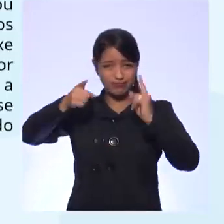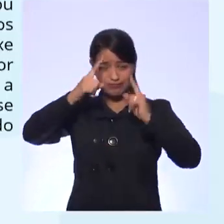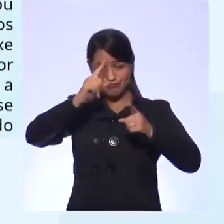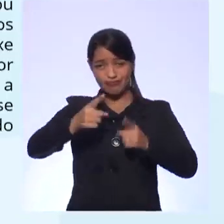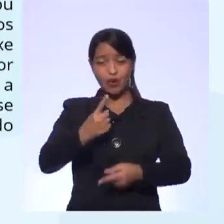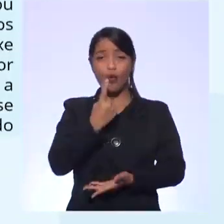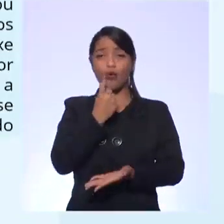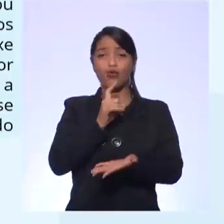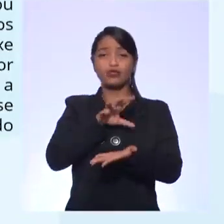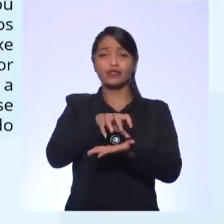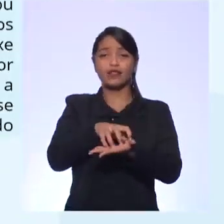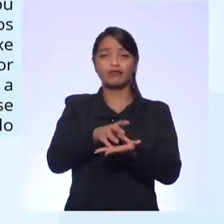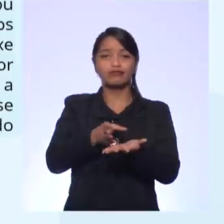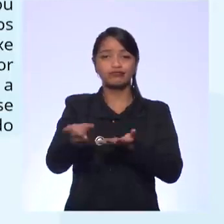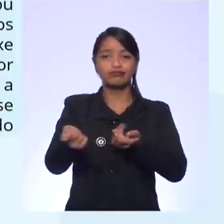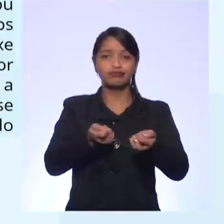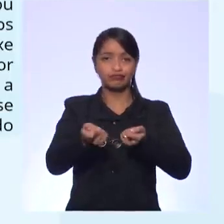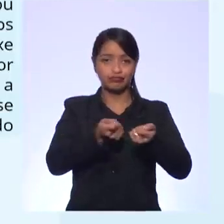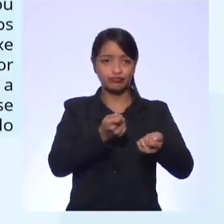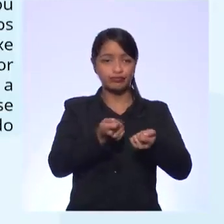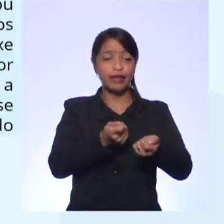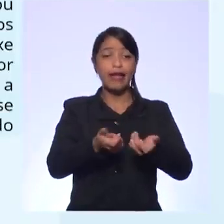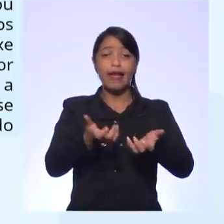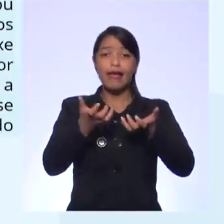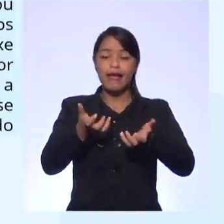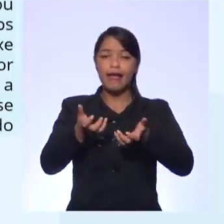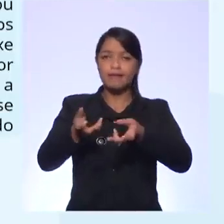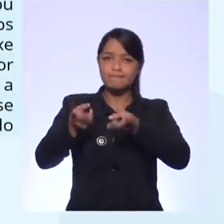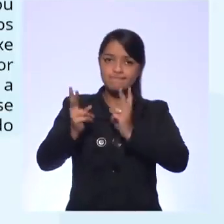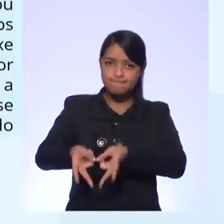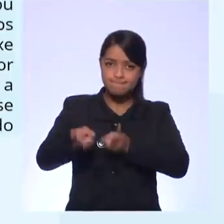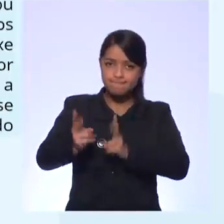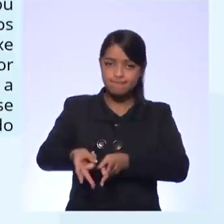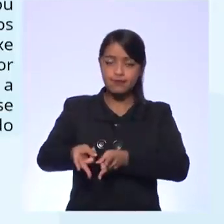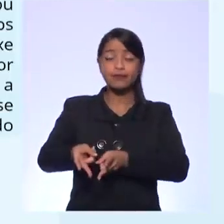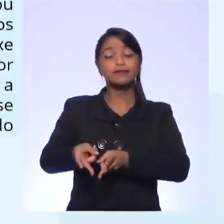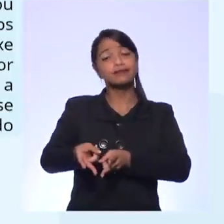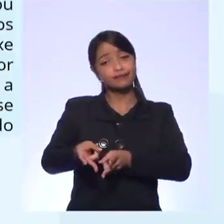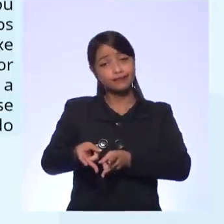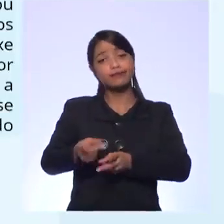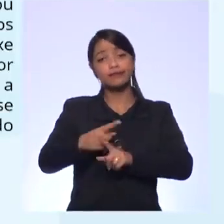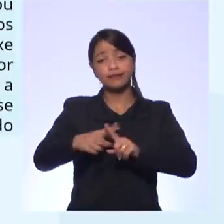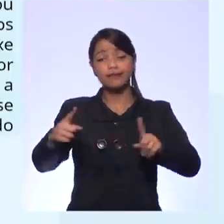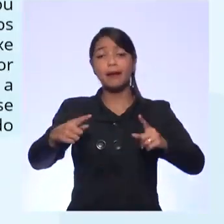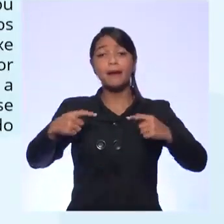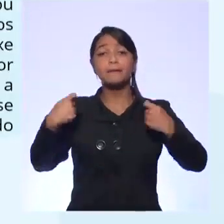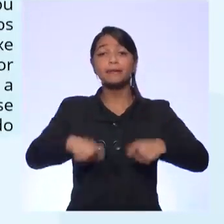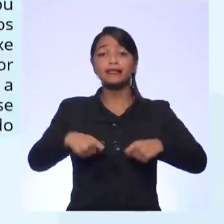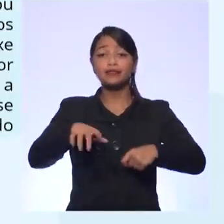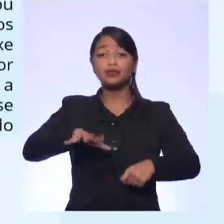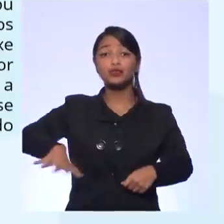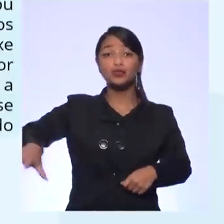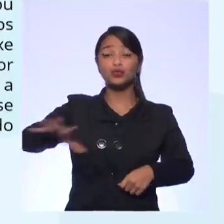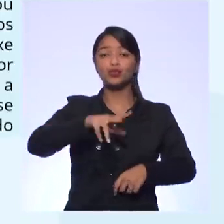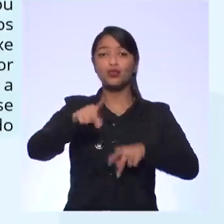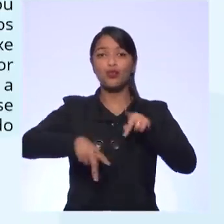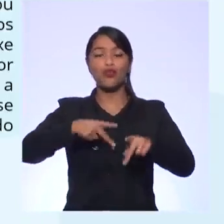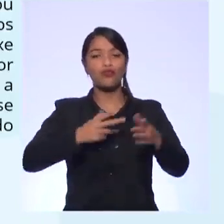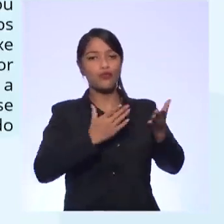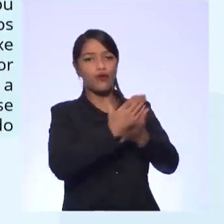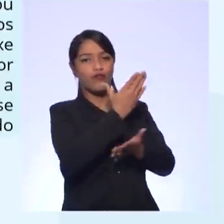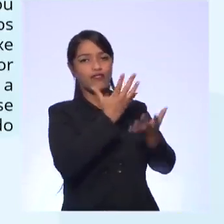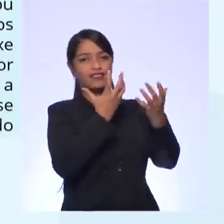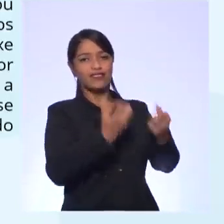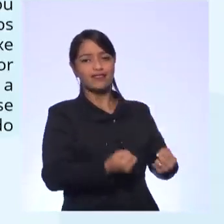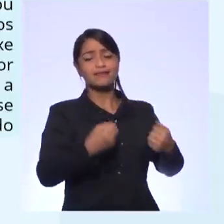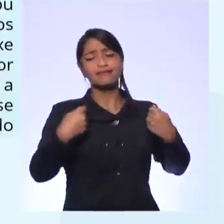para garantir sua manutenção, também precisava da aprovação popular.